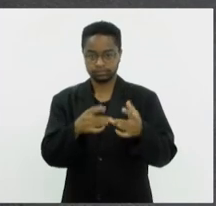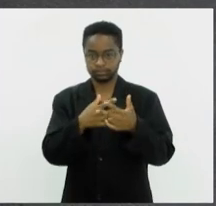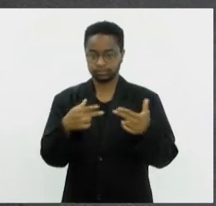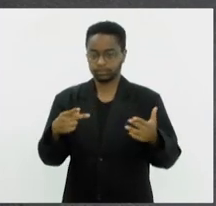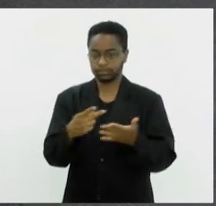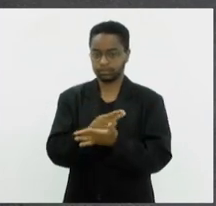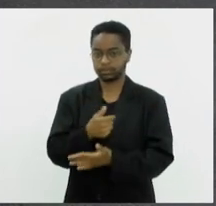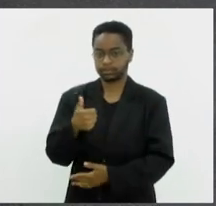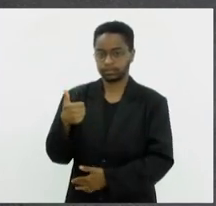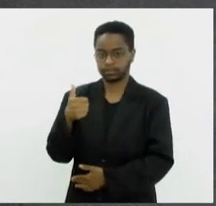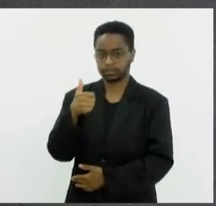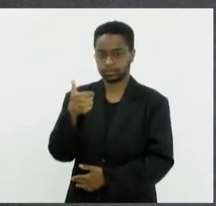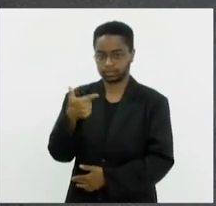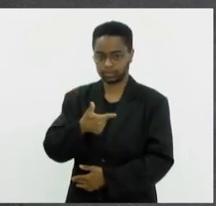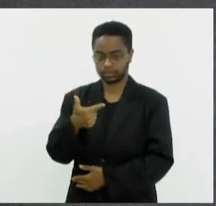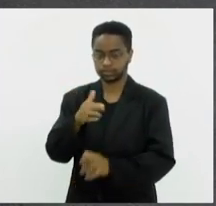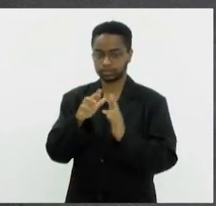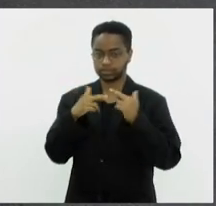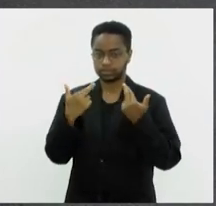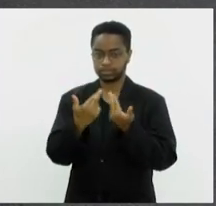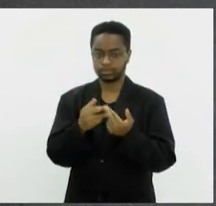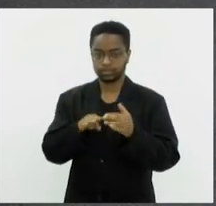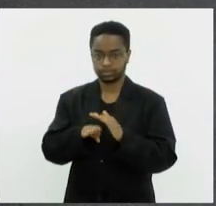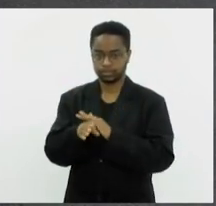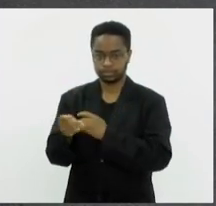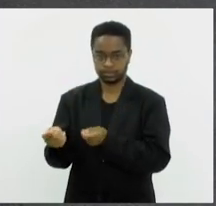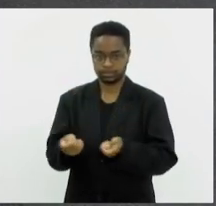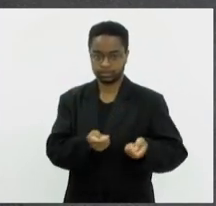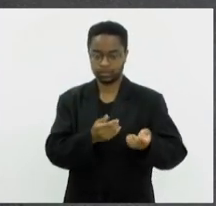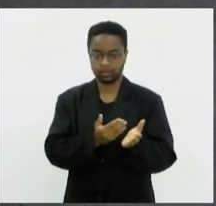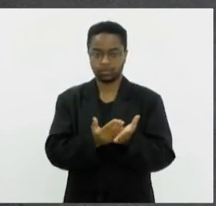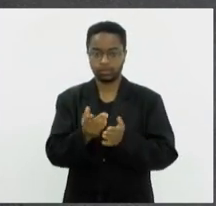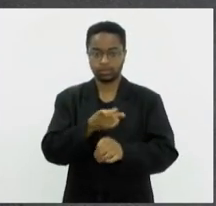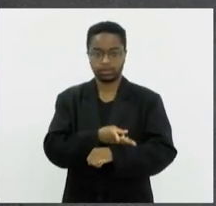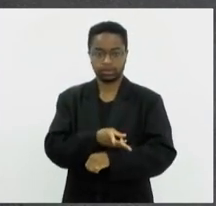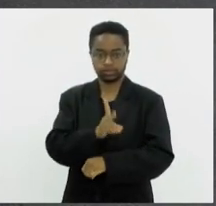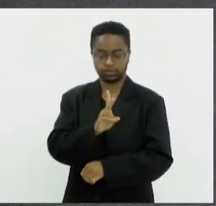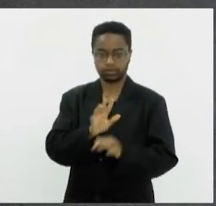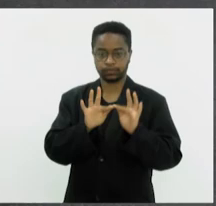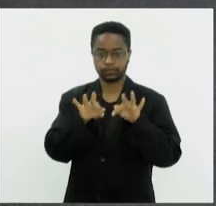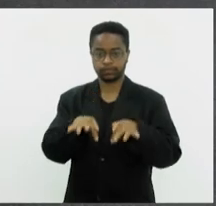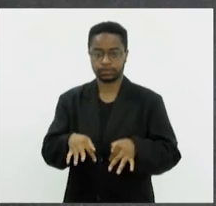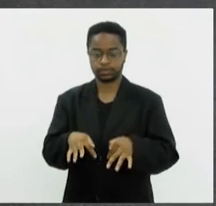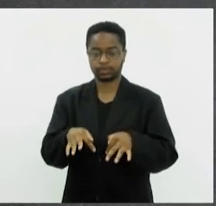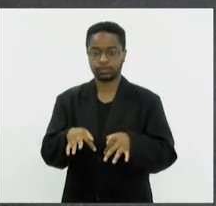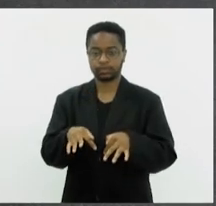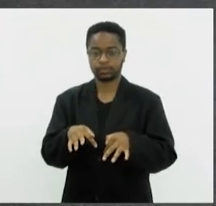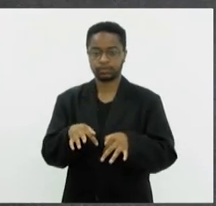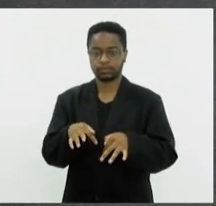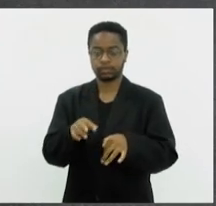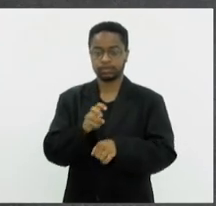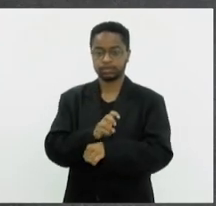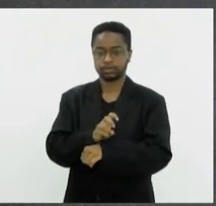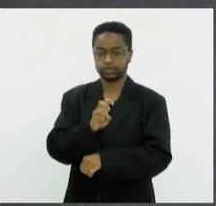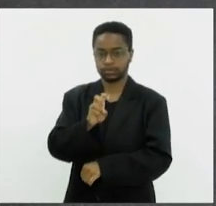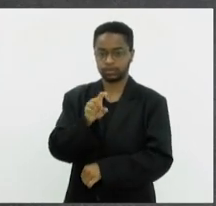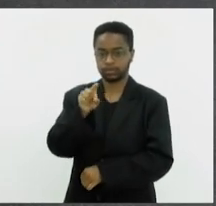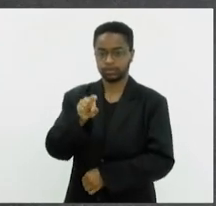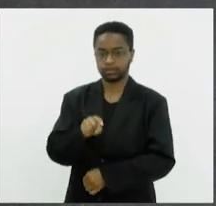na 12ª sessão ordinária às 14 horas foi encerrada às